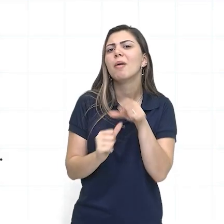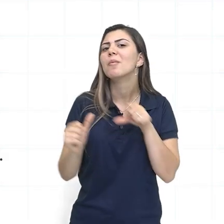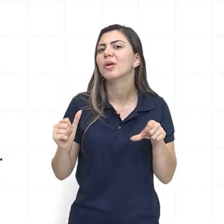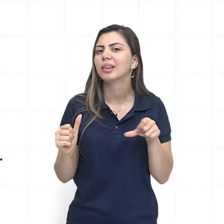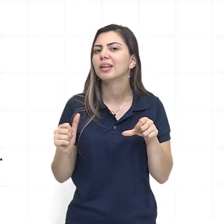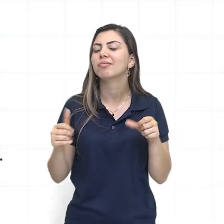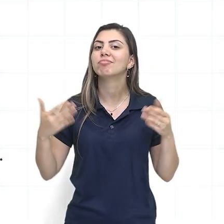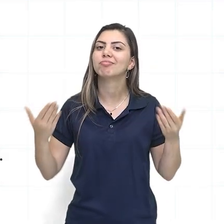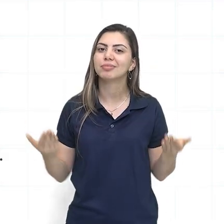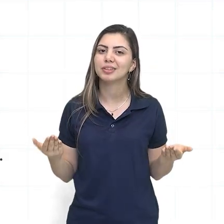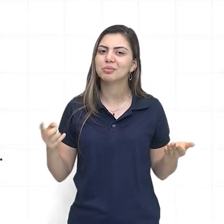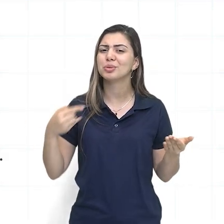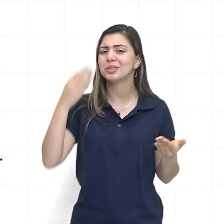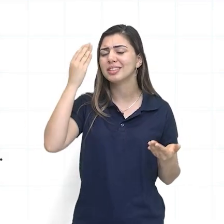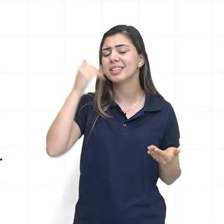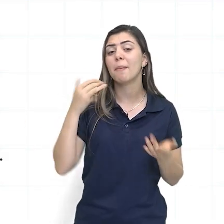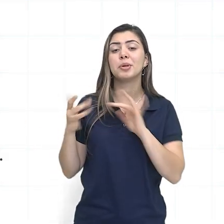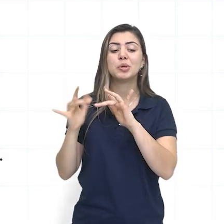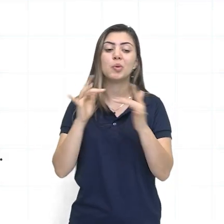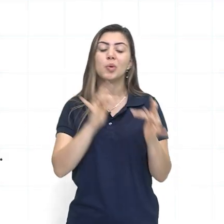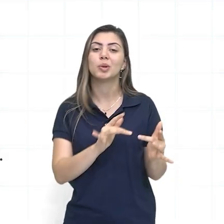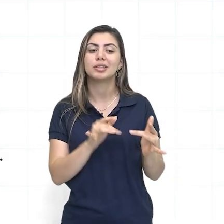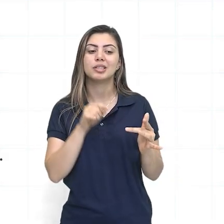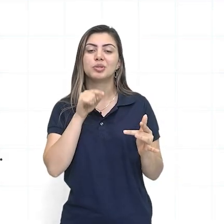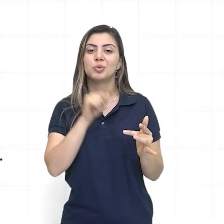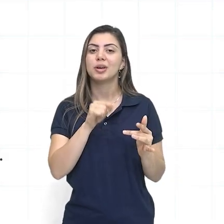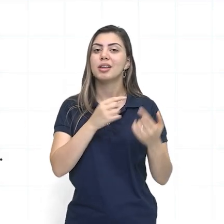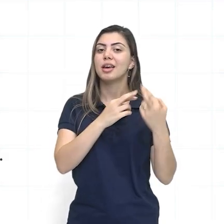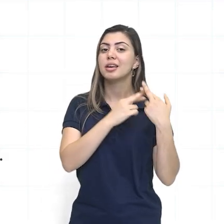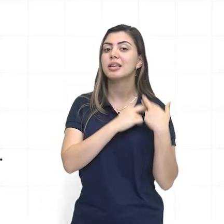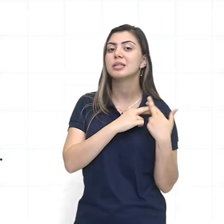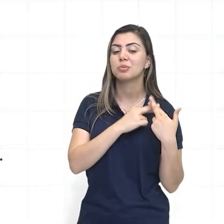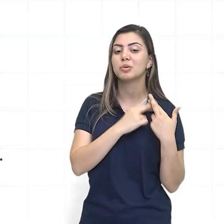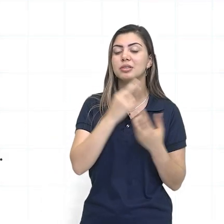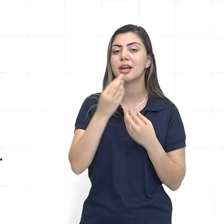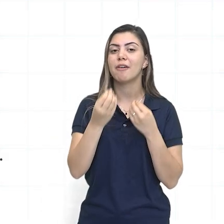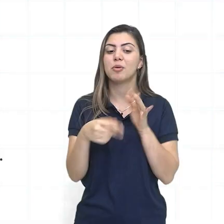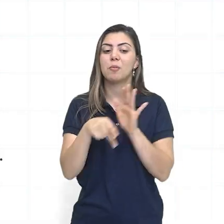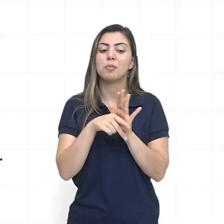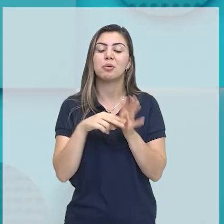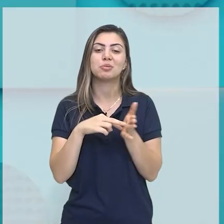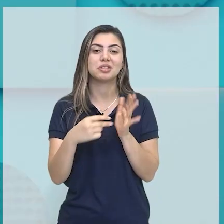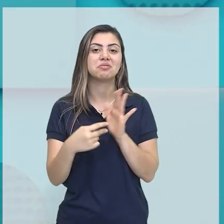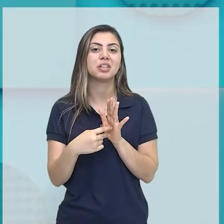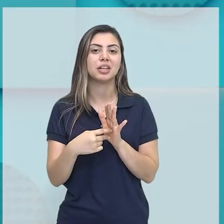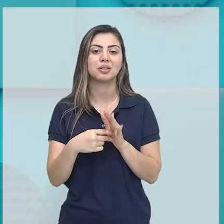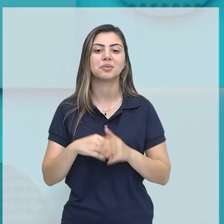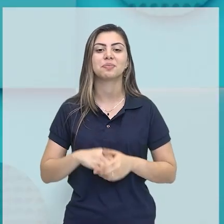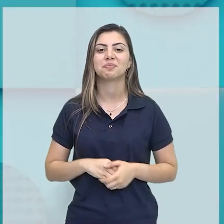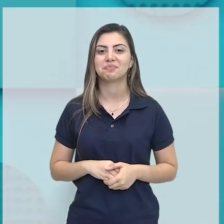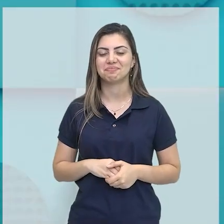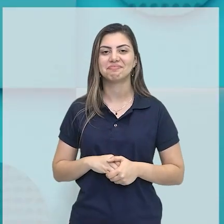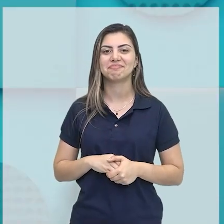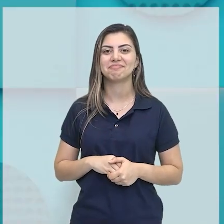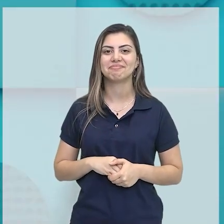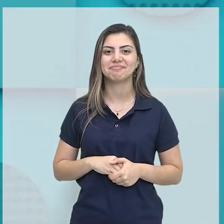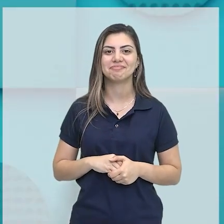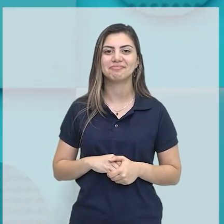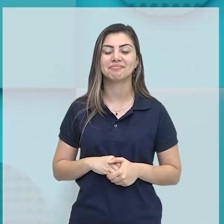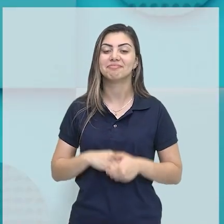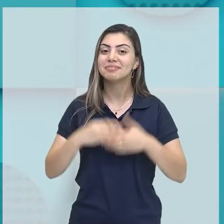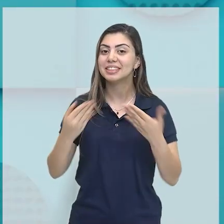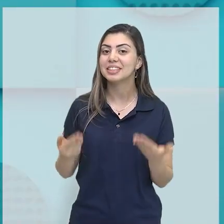causa o contexto é que vai direcionar esse sentido. Certo?